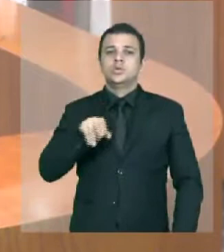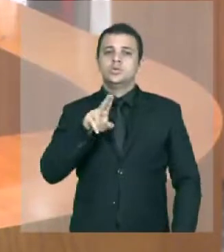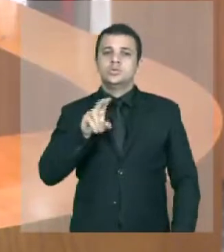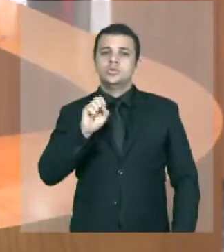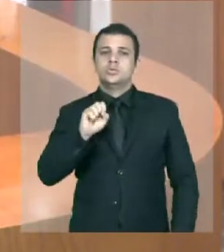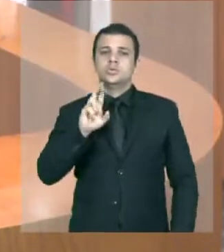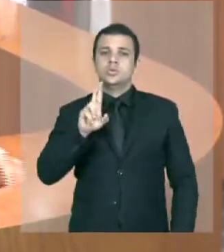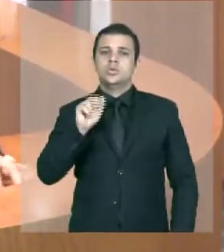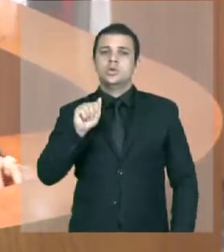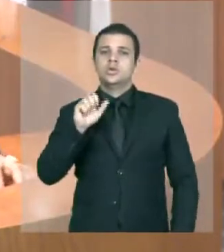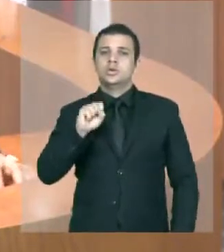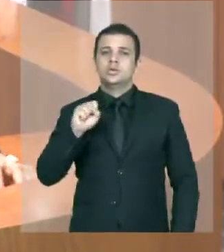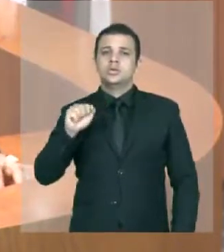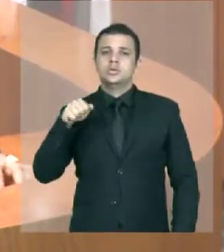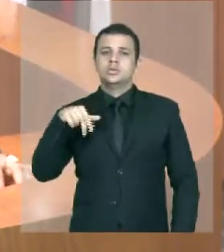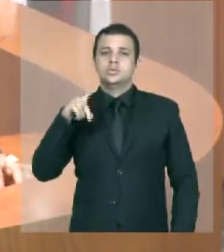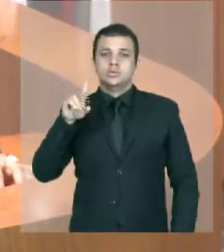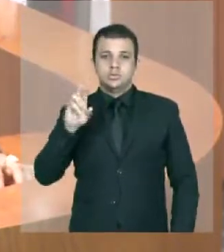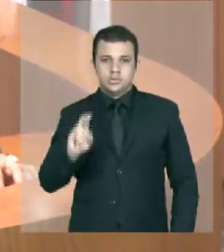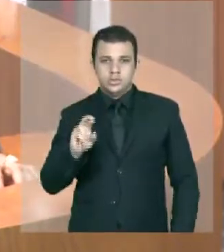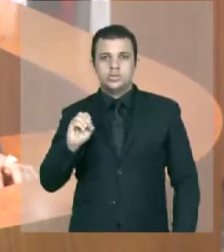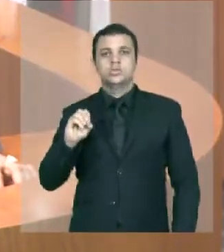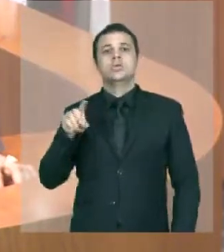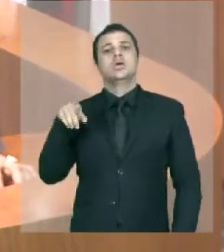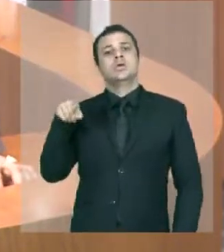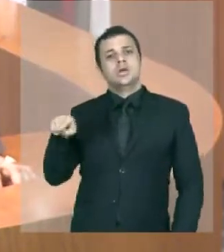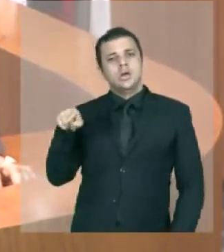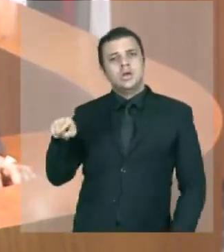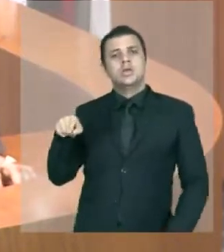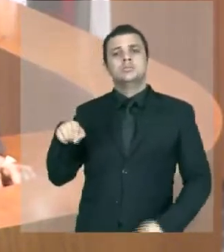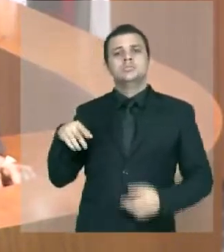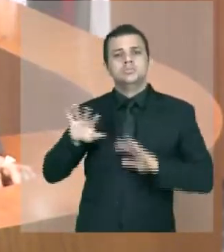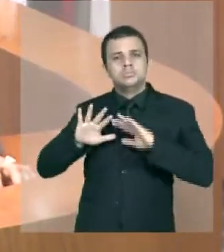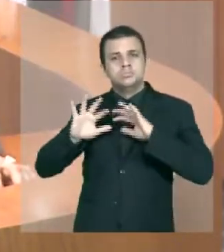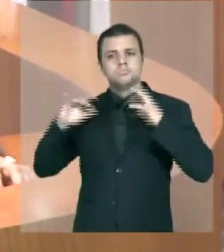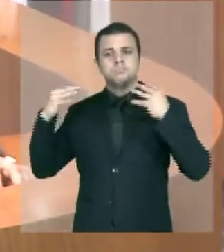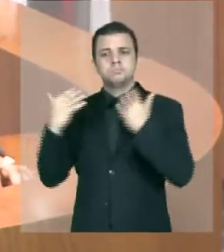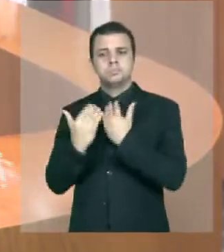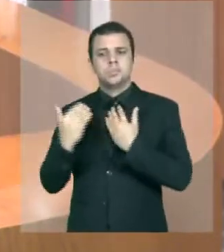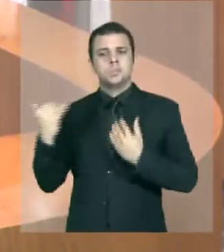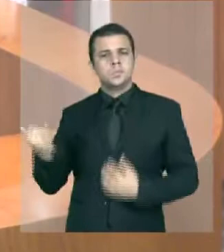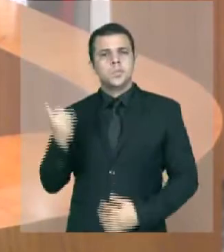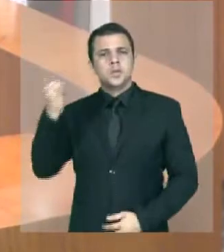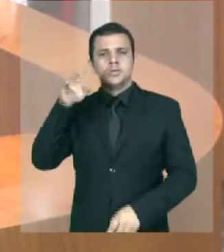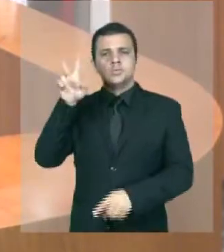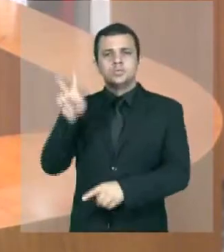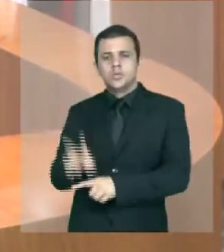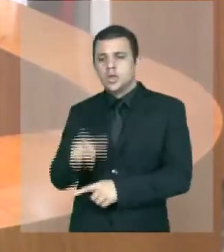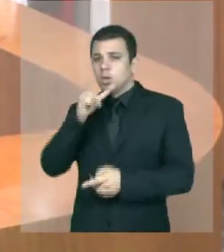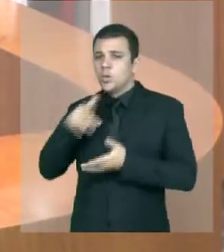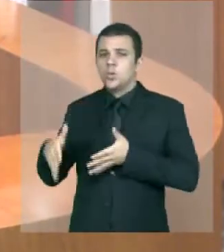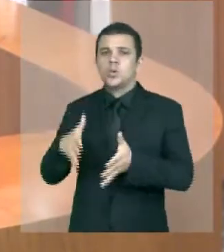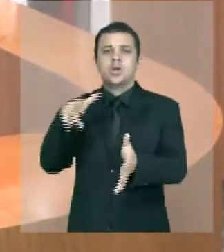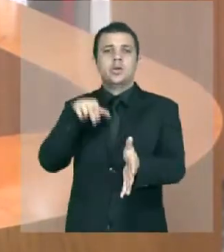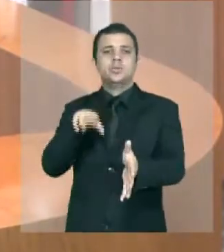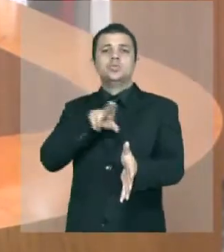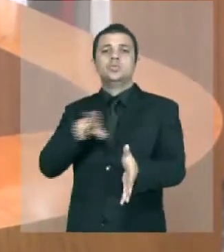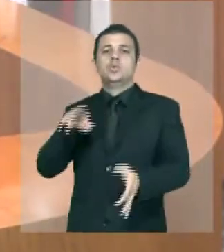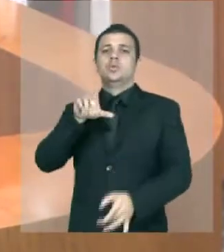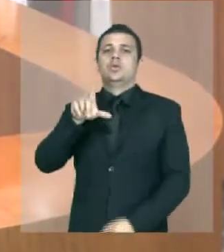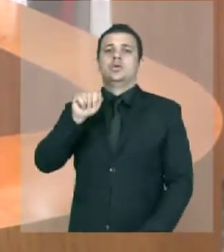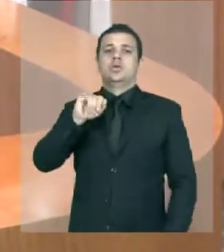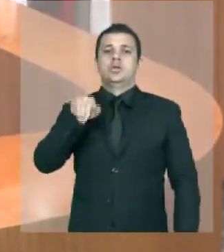em defesa do Rio Lajeado. O Rio Lajeado que corta vários municípios do sul do